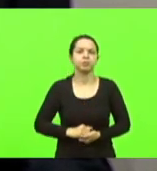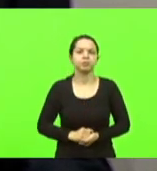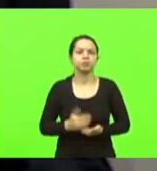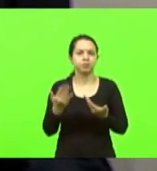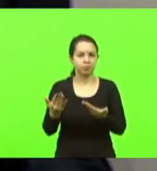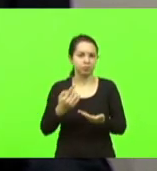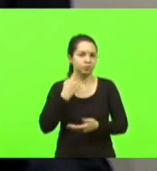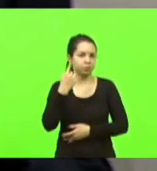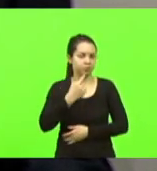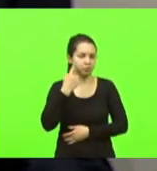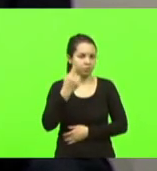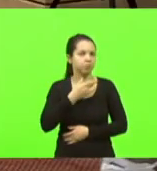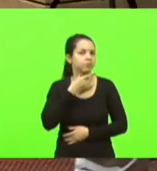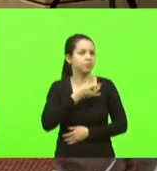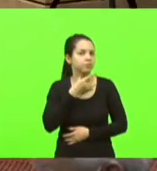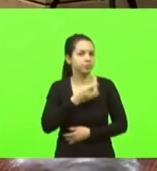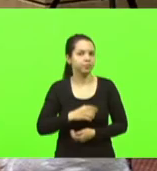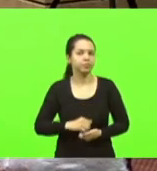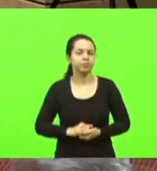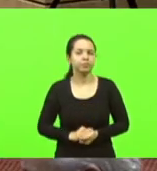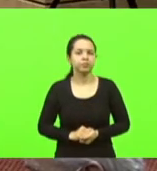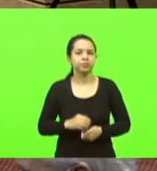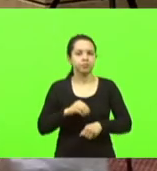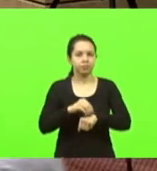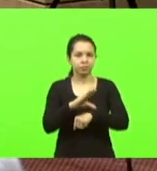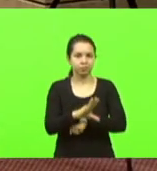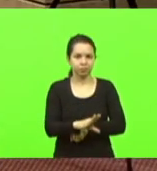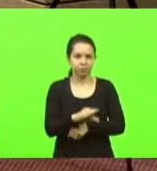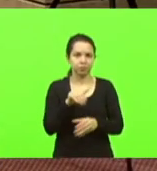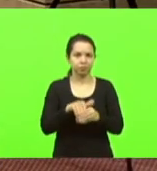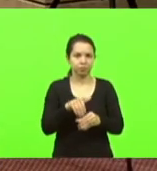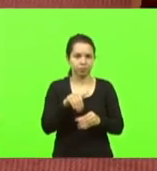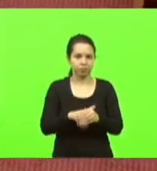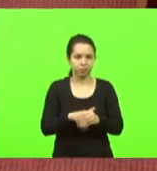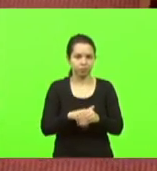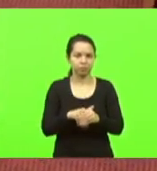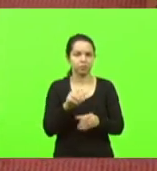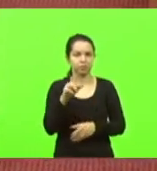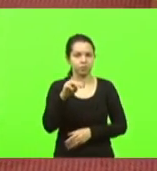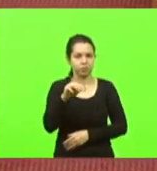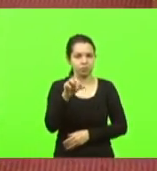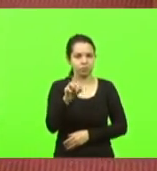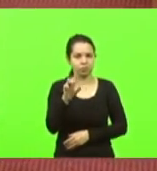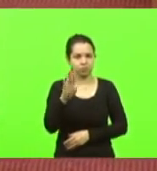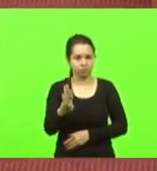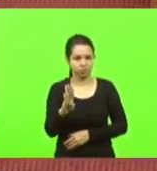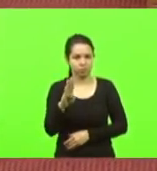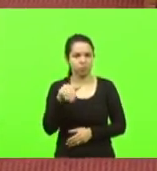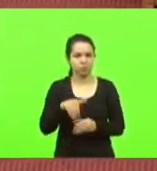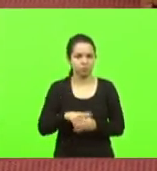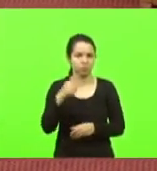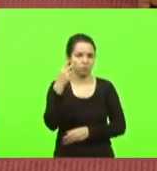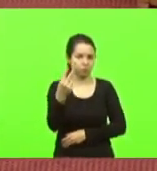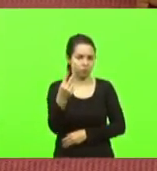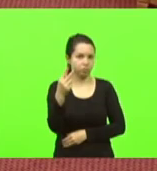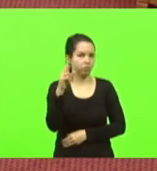volta a deputado Valdir cobalchini encaminhamento de volta bancada do PMDB não bota o 21